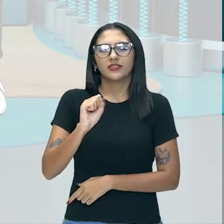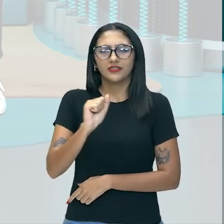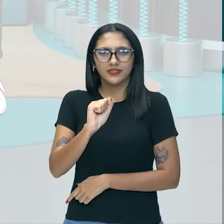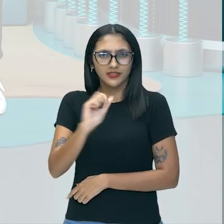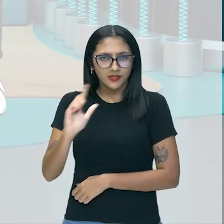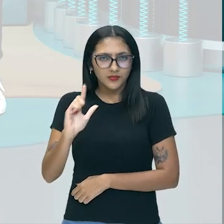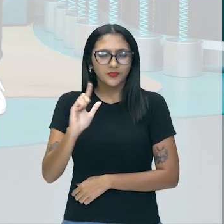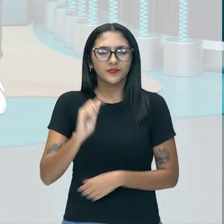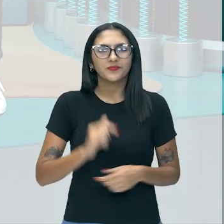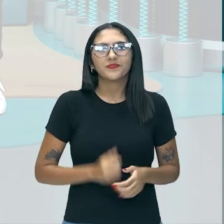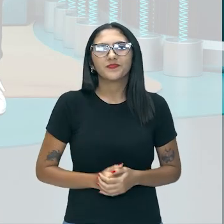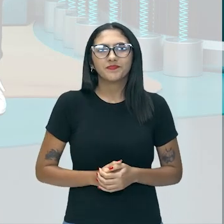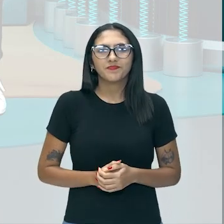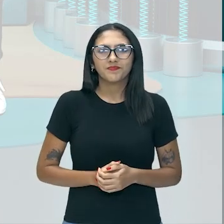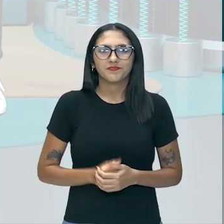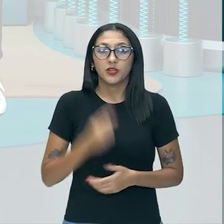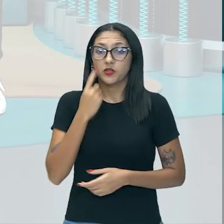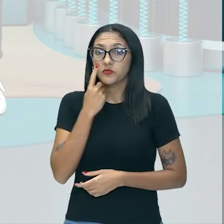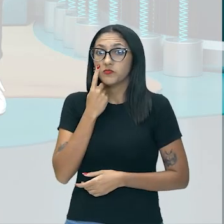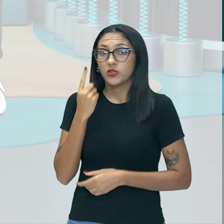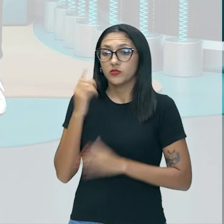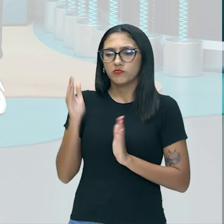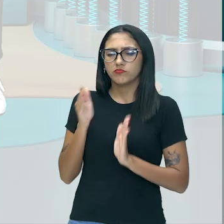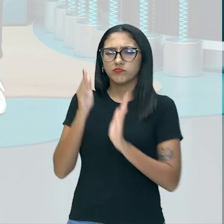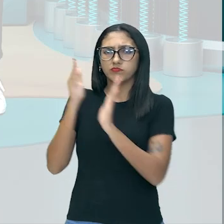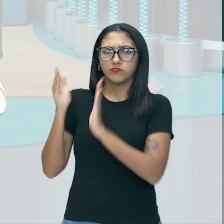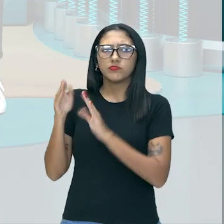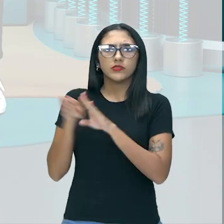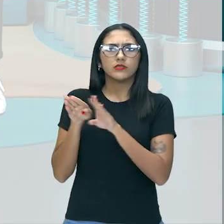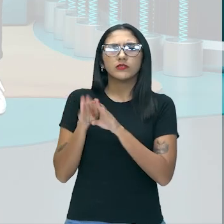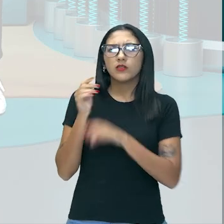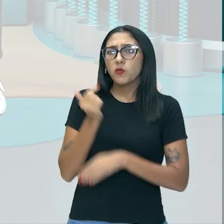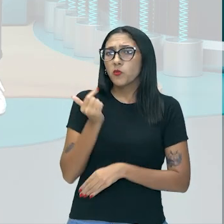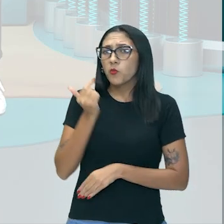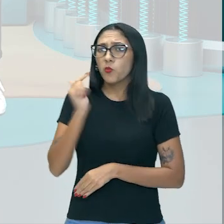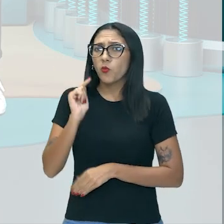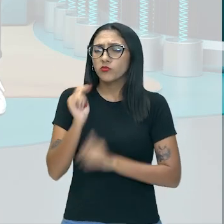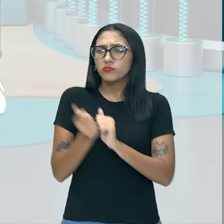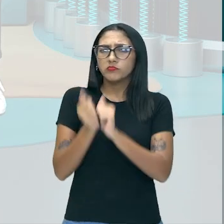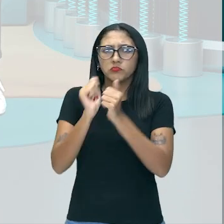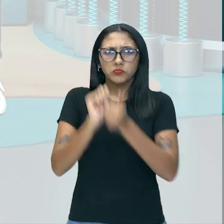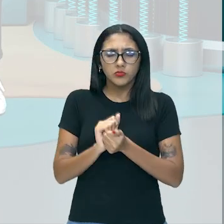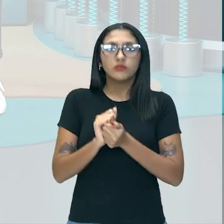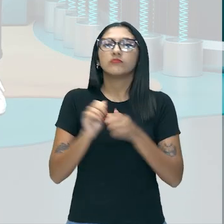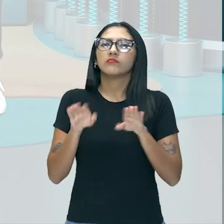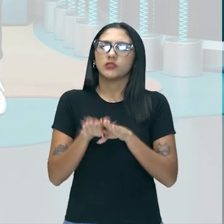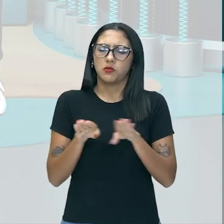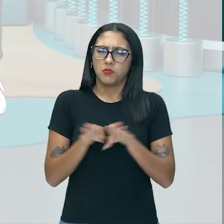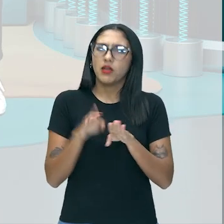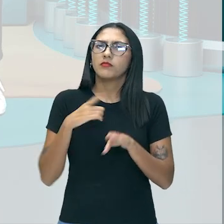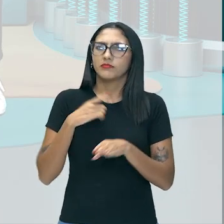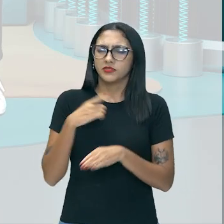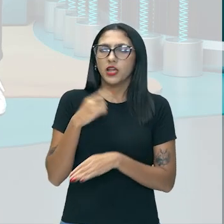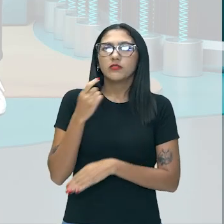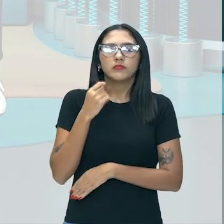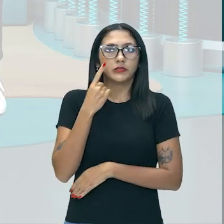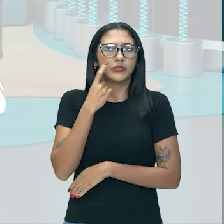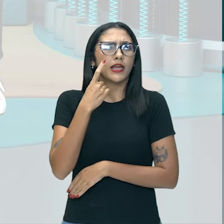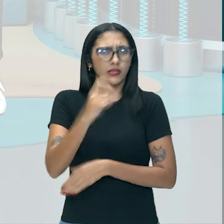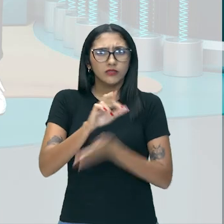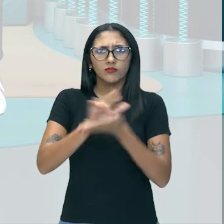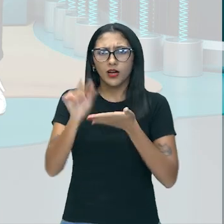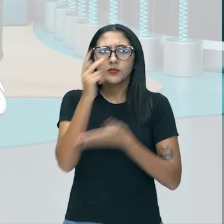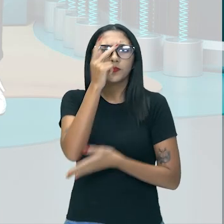Vocês observam também aqui nessa pontinha perto de mim, uma outra modalidade que também já ganhou muita fama, né, que